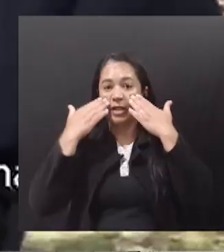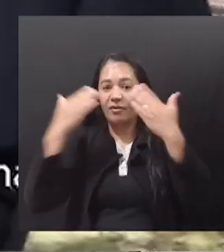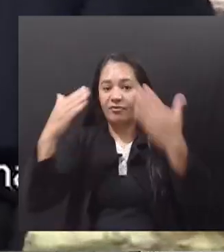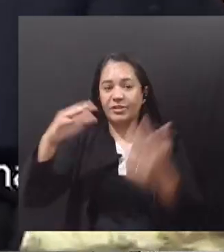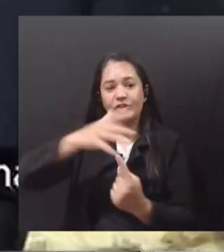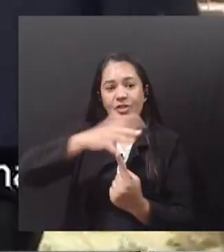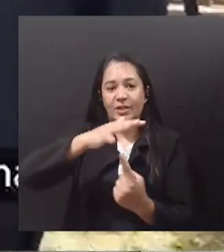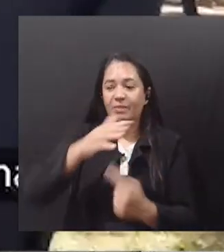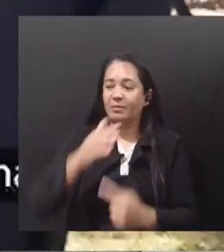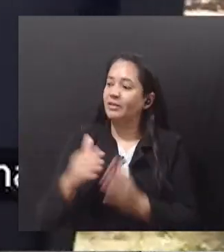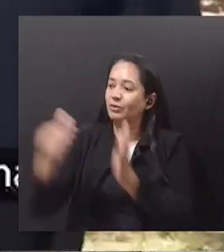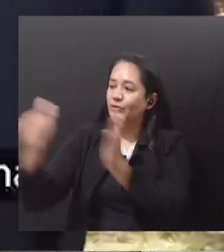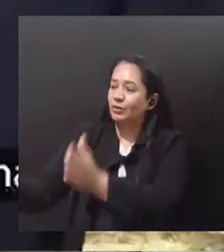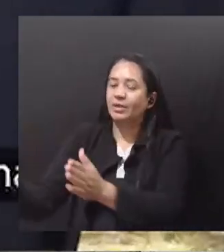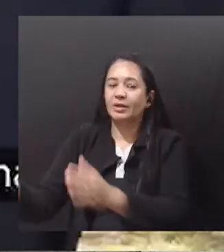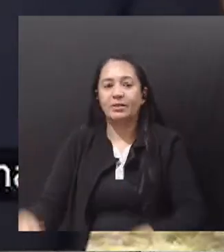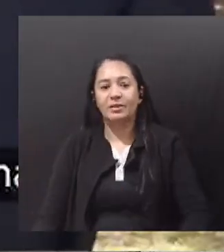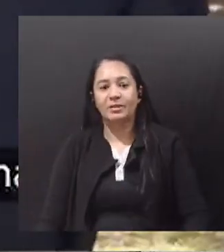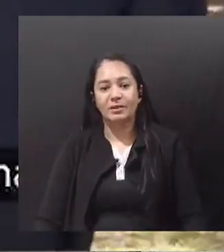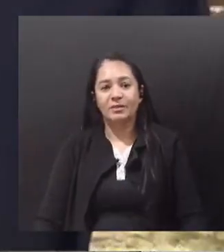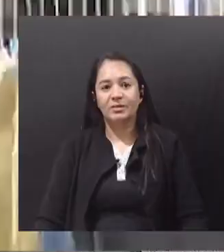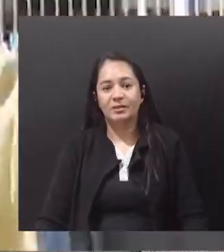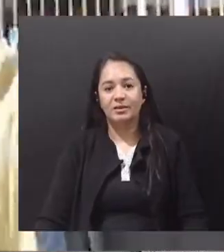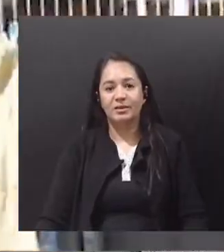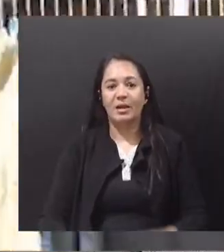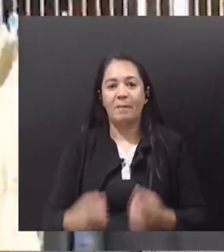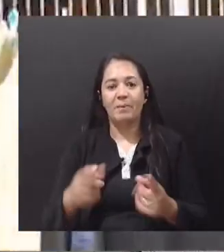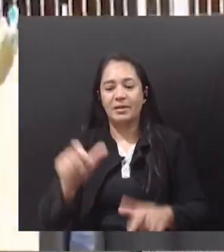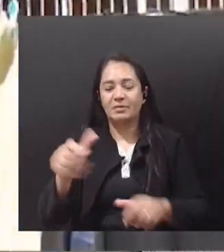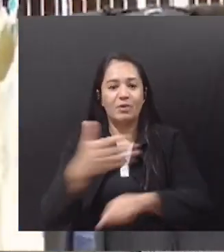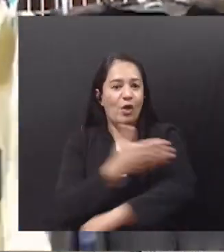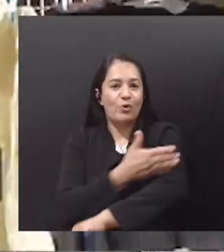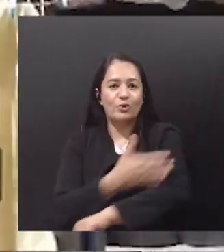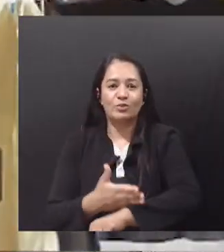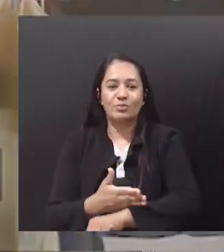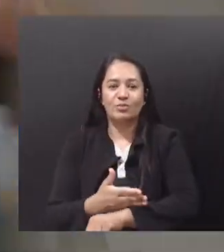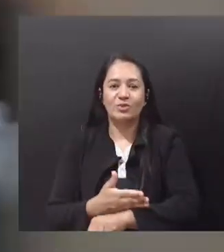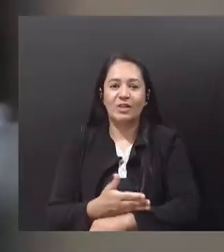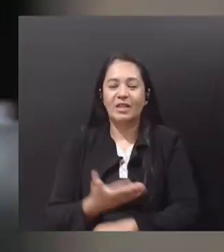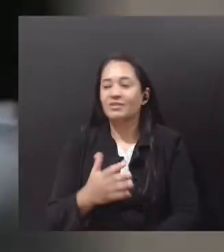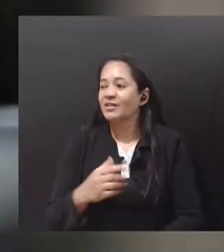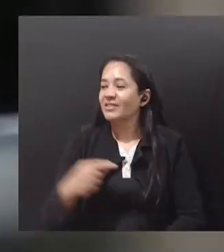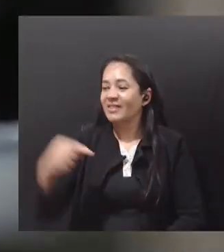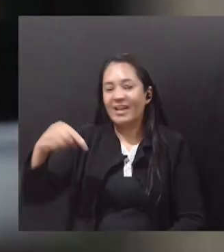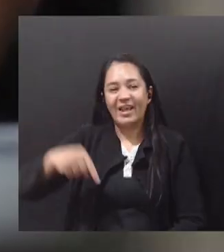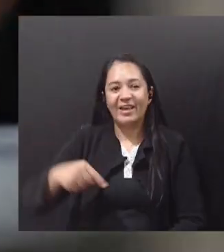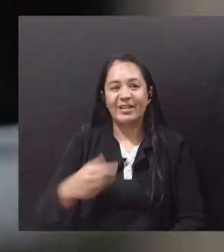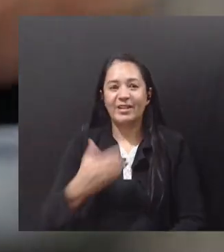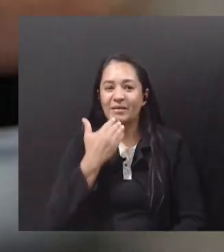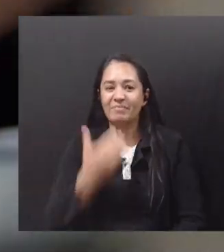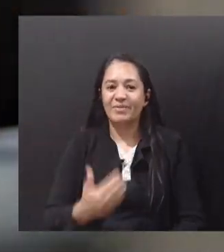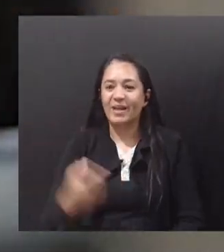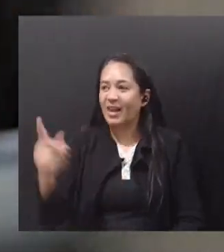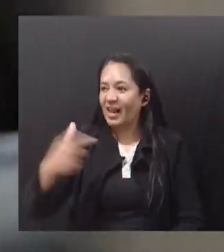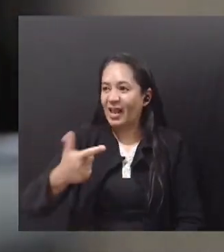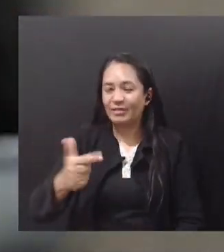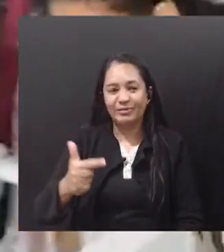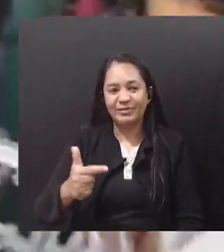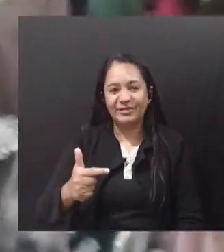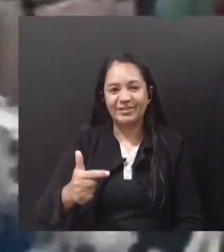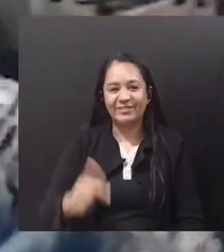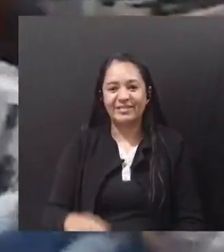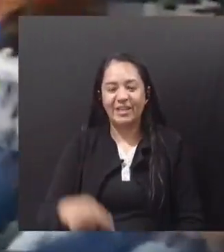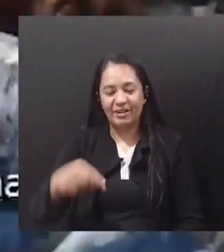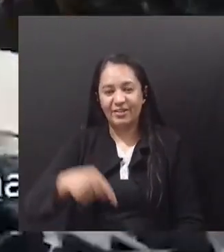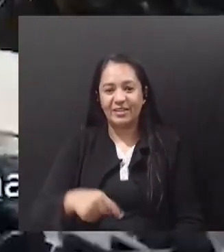lado. Mas eles já estão tão acostumados que eles vêm aqui pegar. Não tem a roupa que eles querem lá, eles vêm aqui. E se não